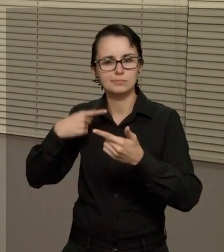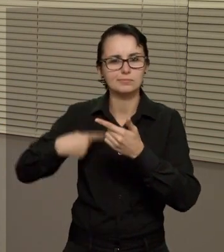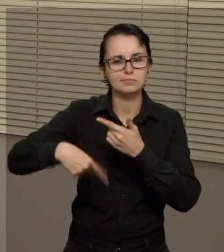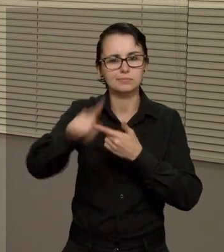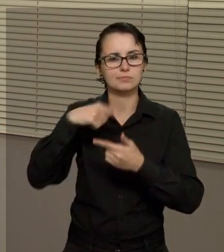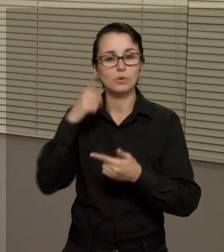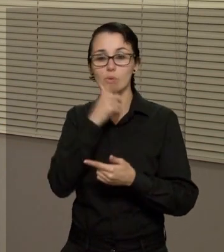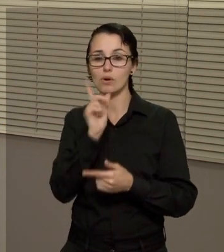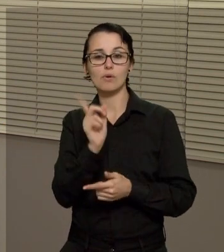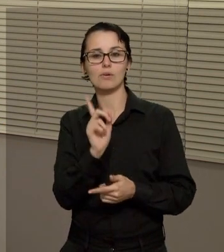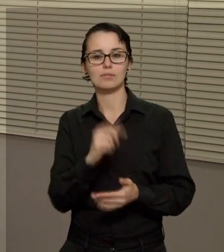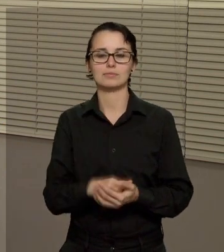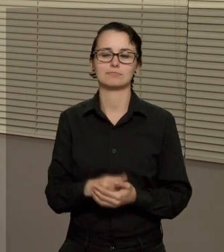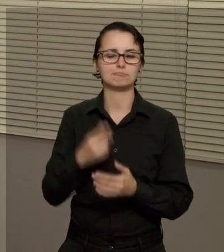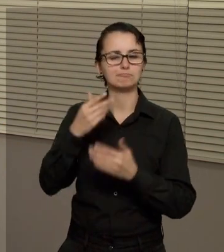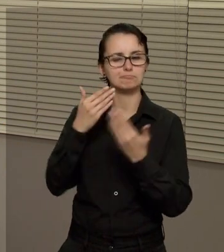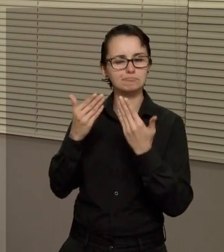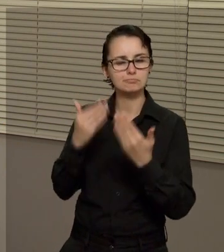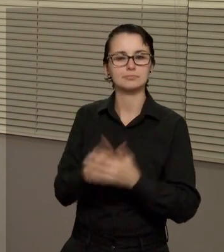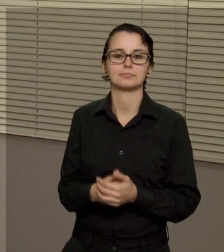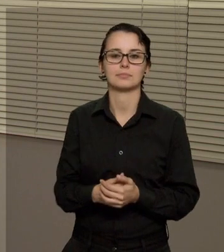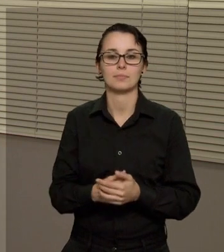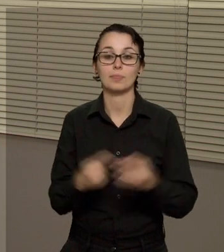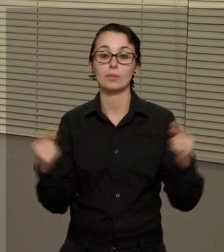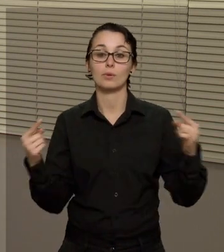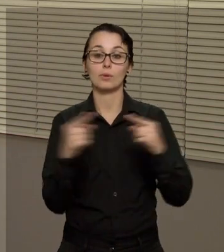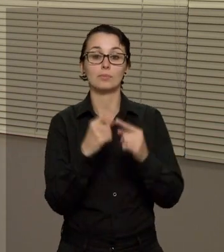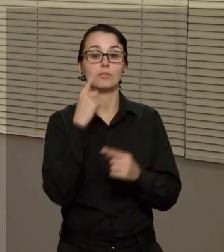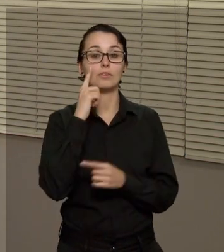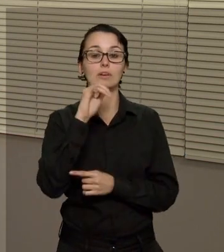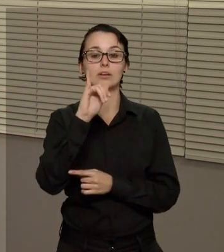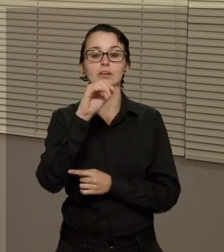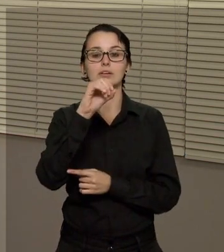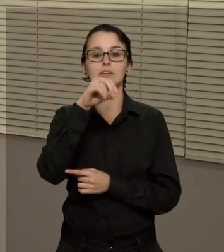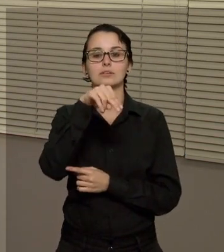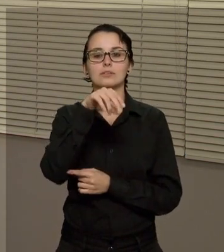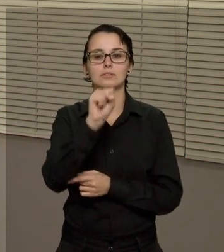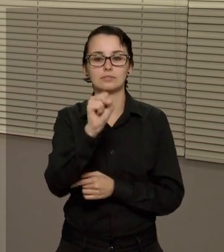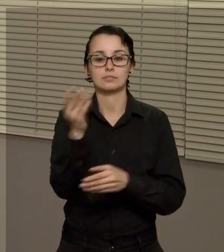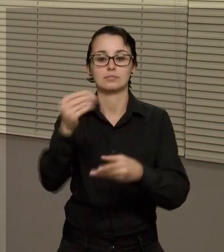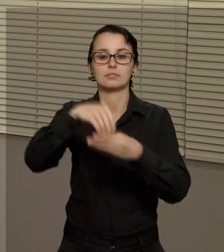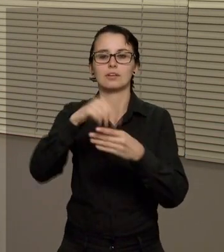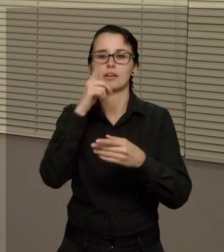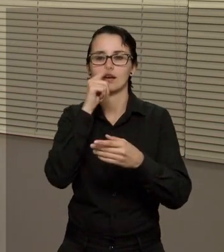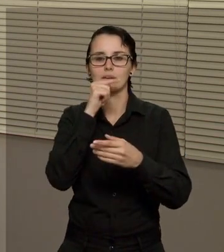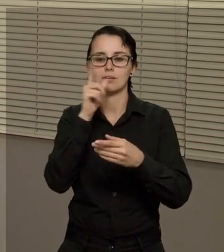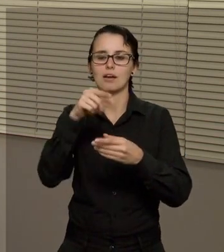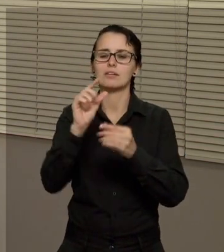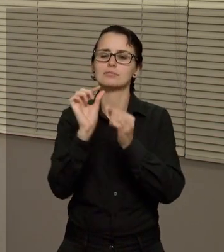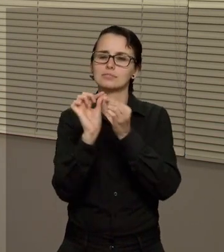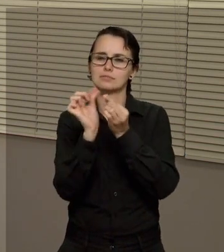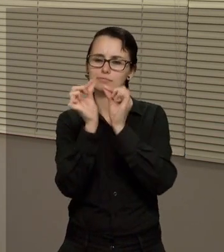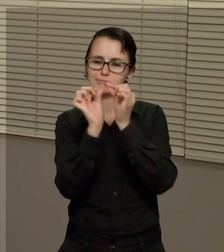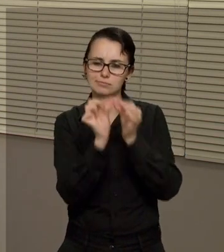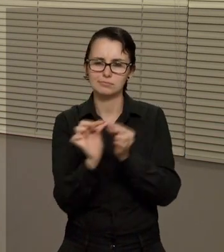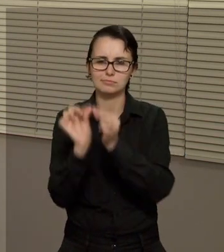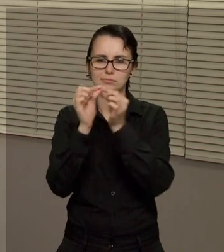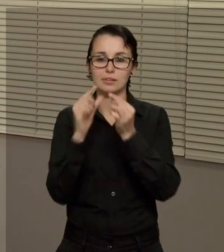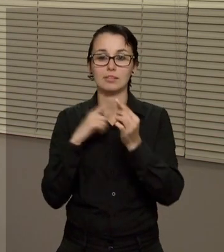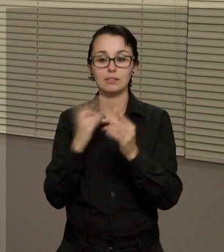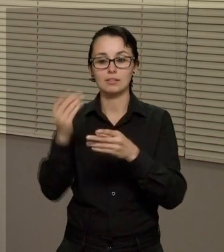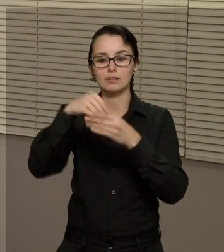corrente elétrica. Está relacionada com a presença de íons dissolvidos na água, que são partículas